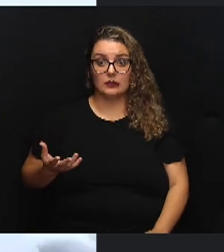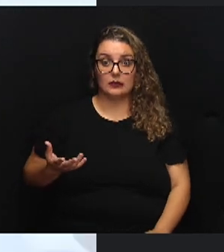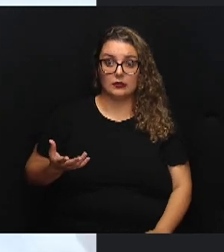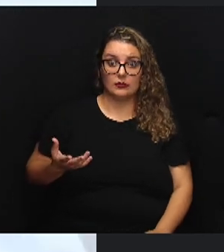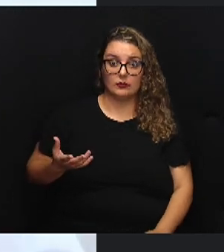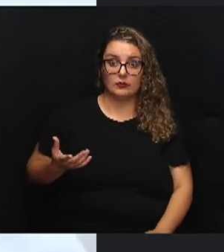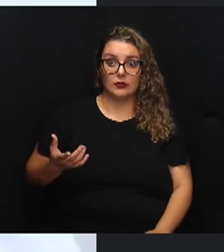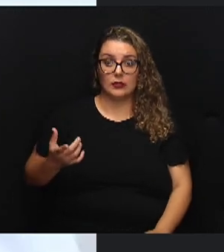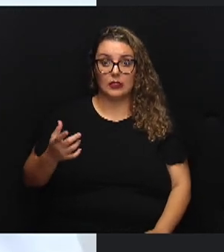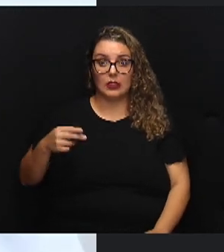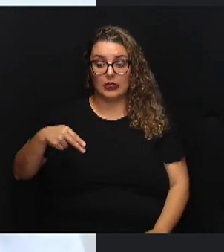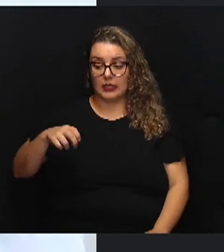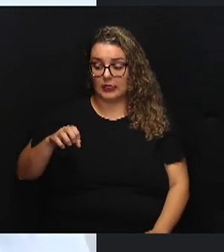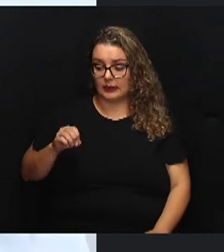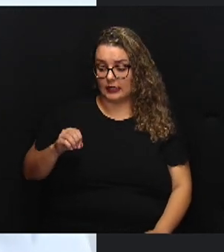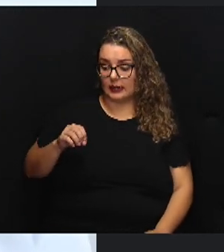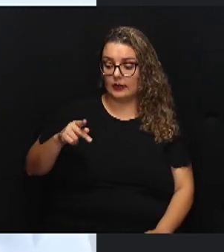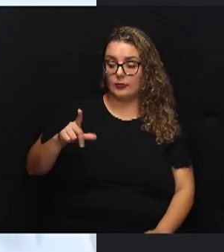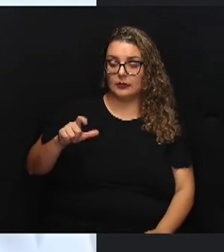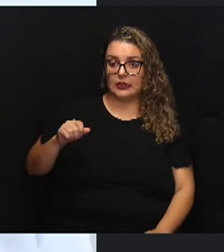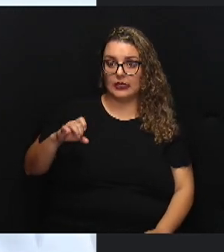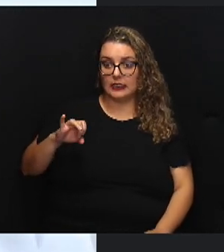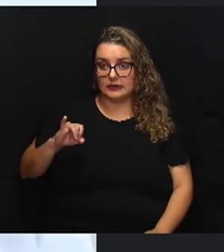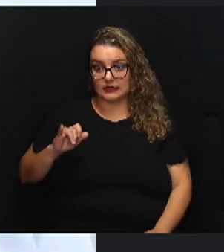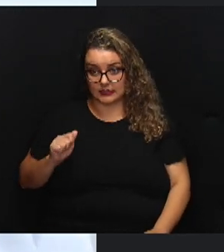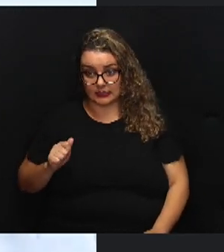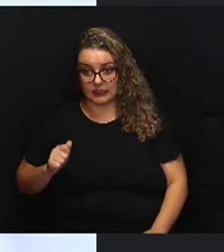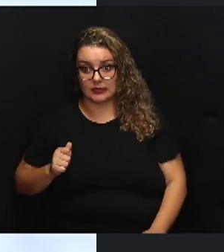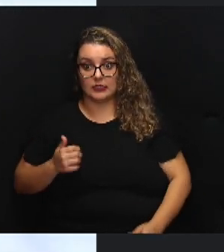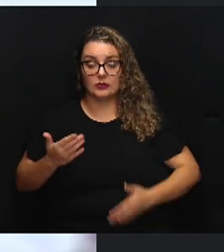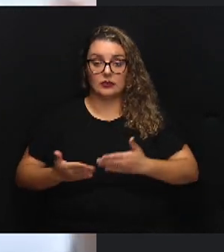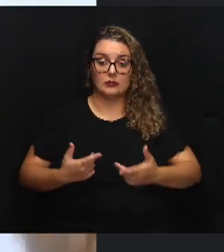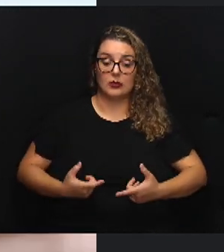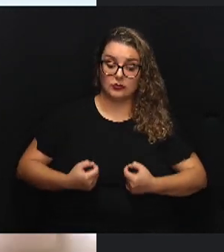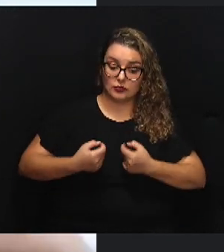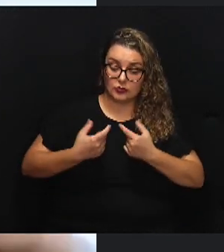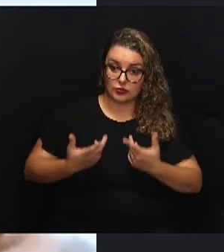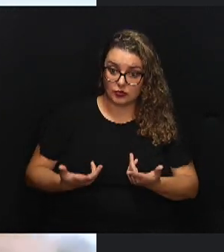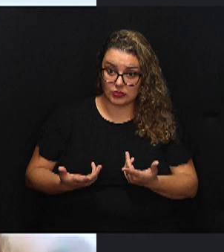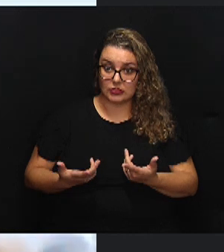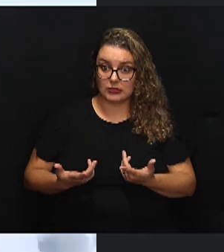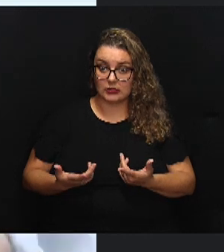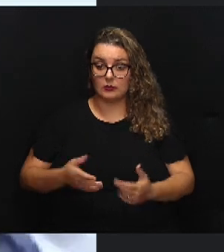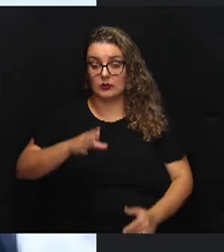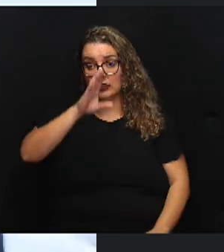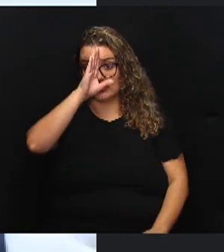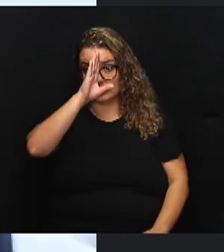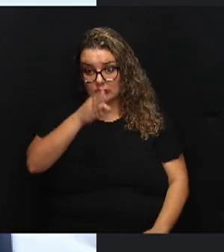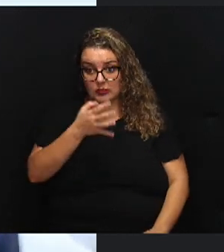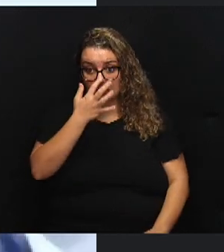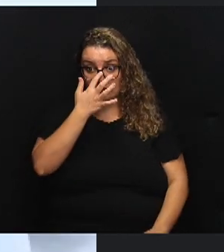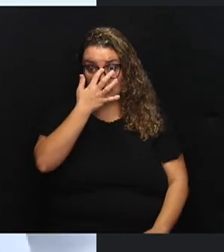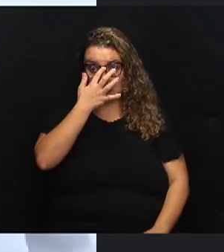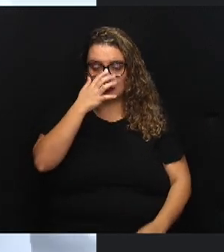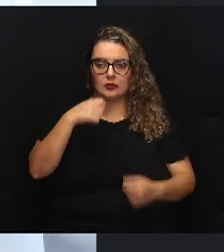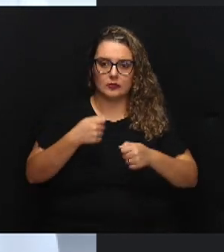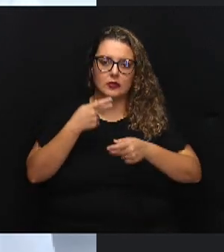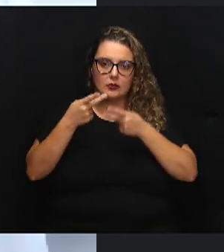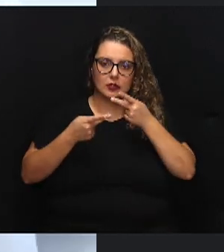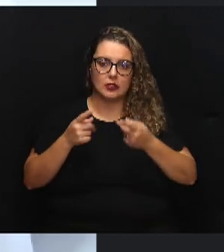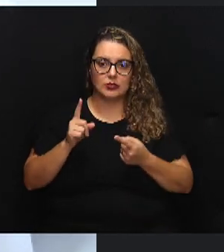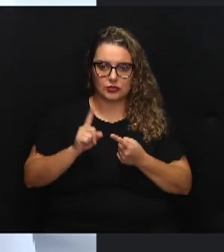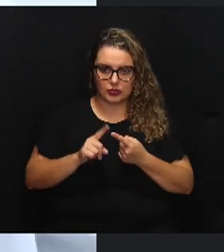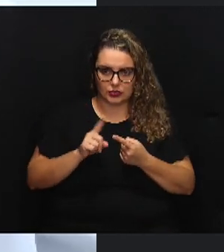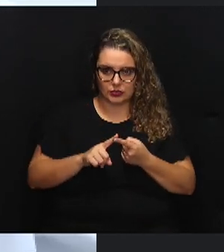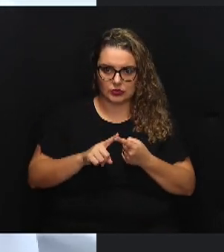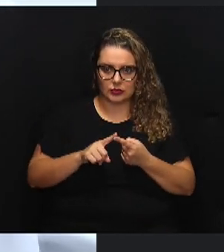ter neoplasia, estar em tratamento de alguma doença oncológica. Mas, principalmente, eu preciso comentar de uma, que